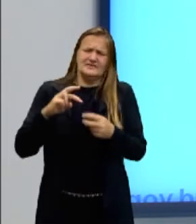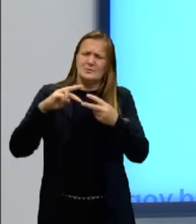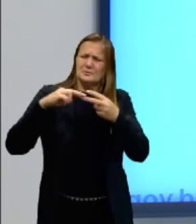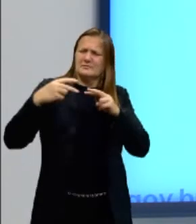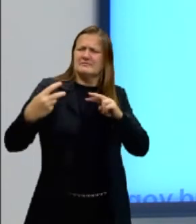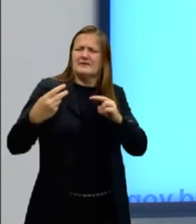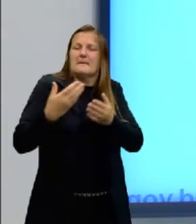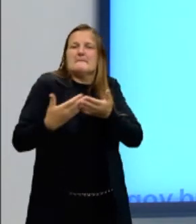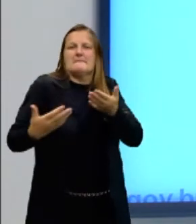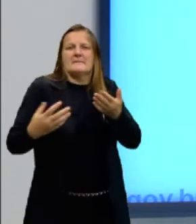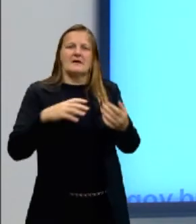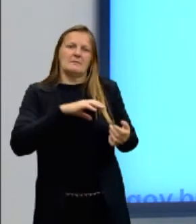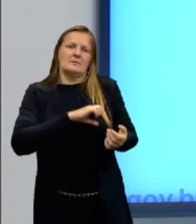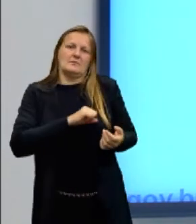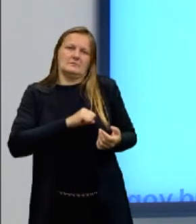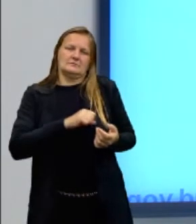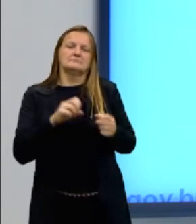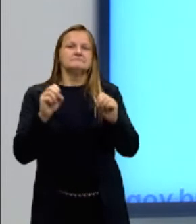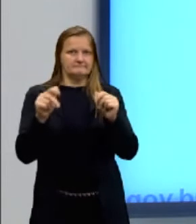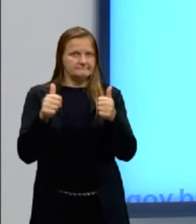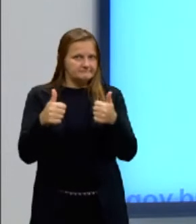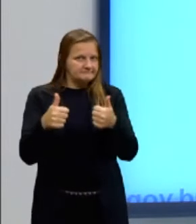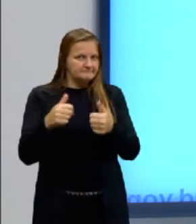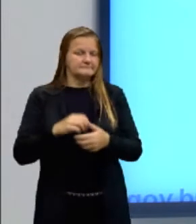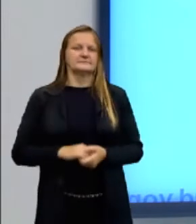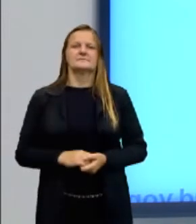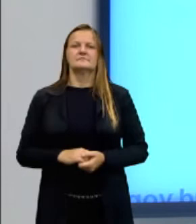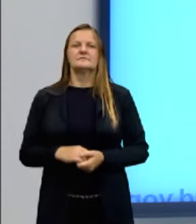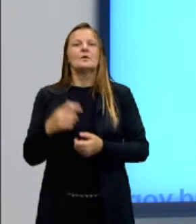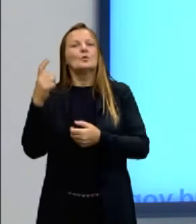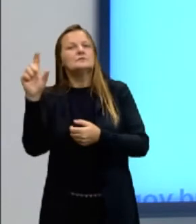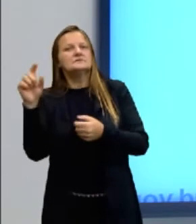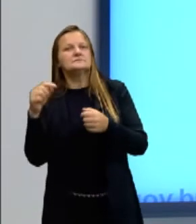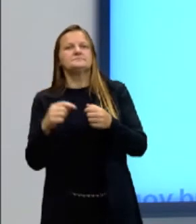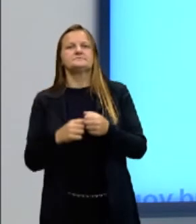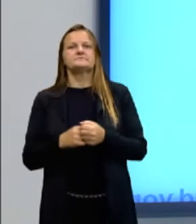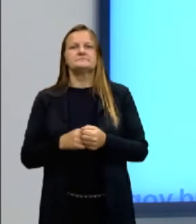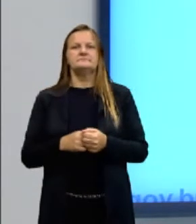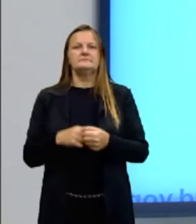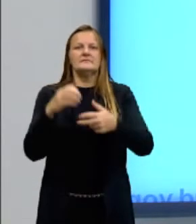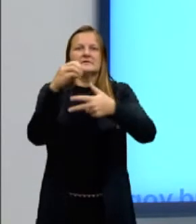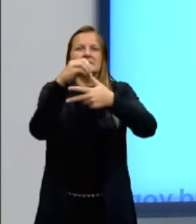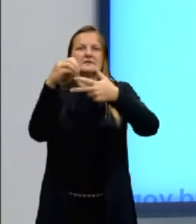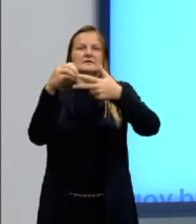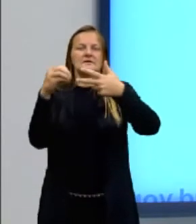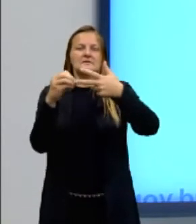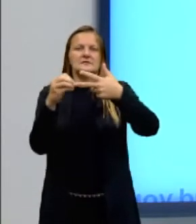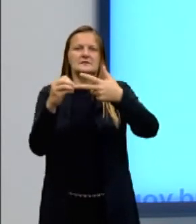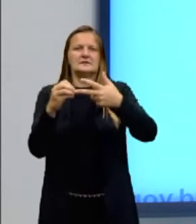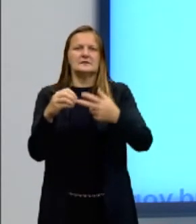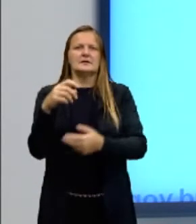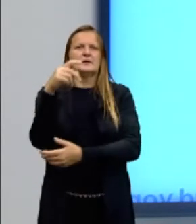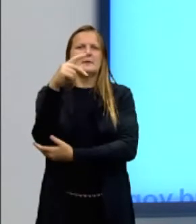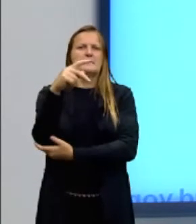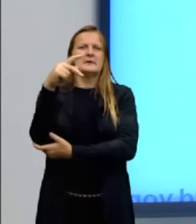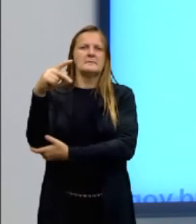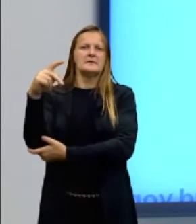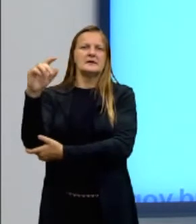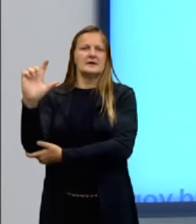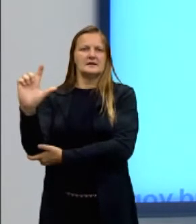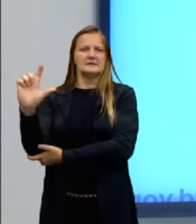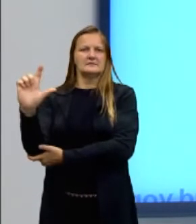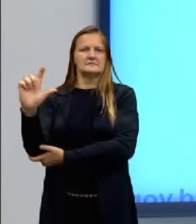reação diante da perda Certo meus queridos outra e nem PPL o que que é o